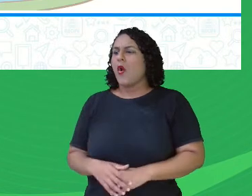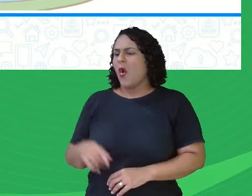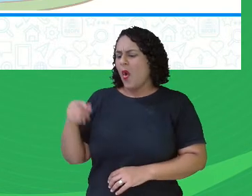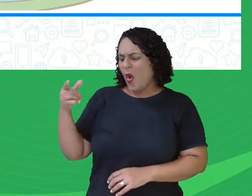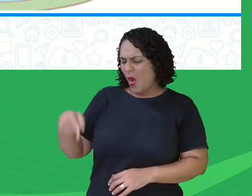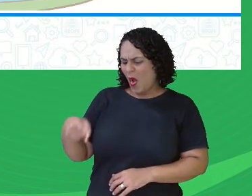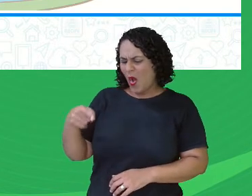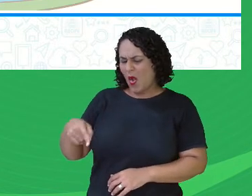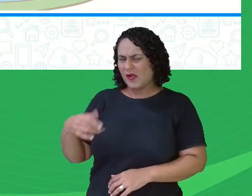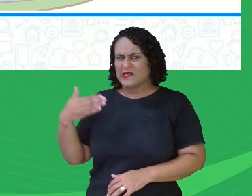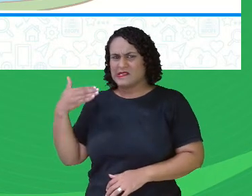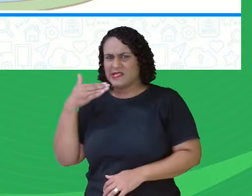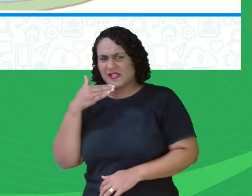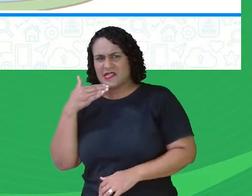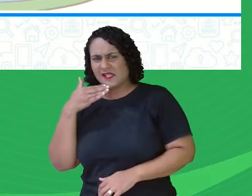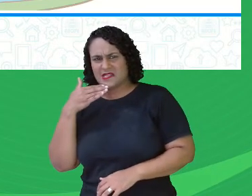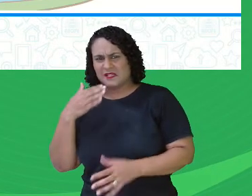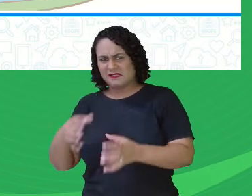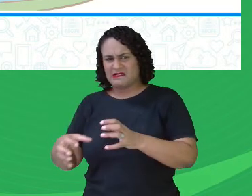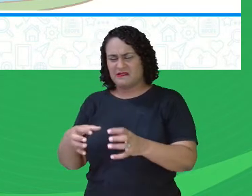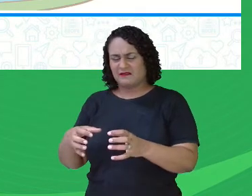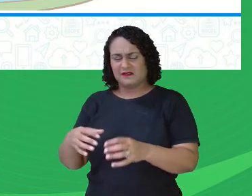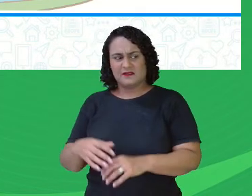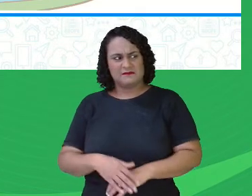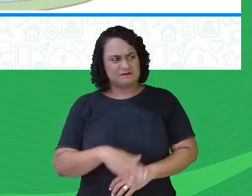"Olha, que desengonçado", disse um